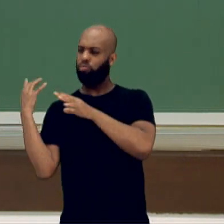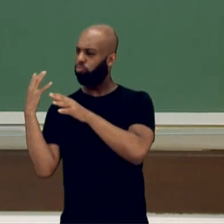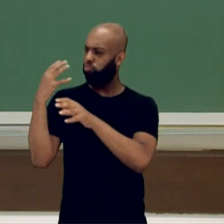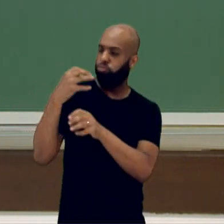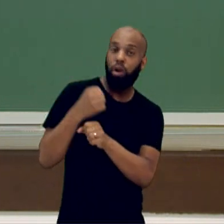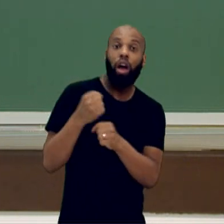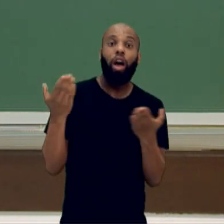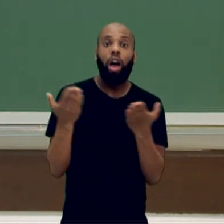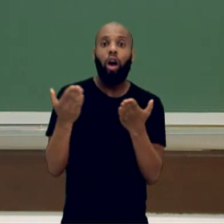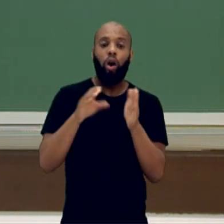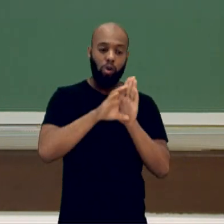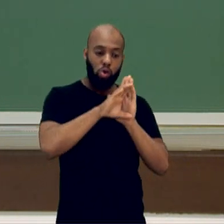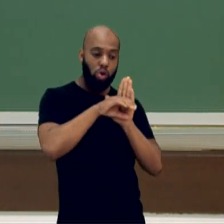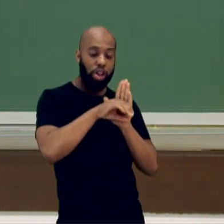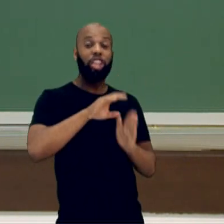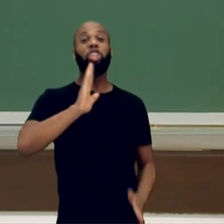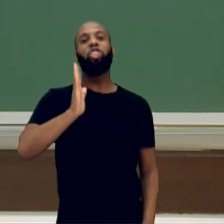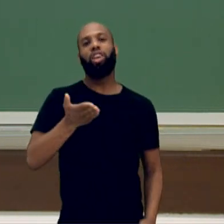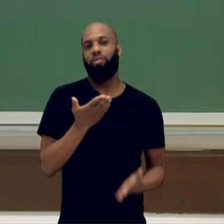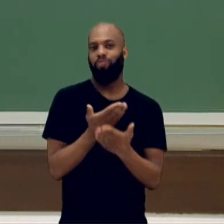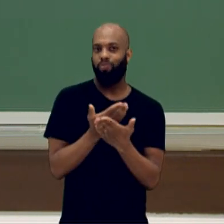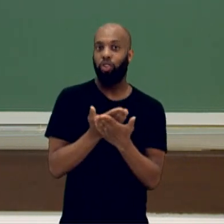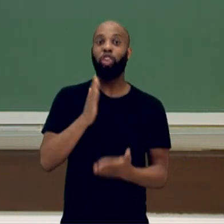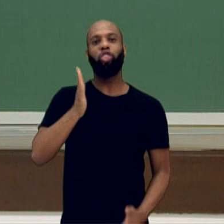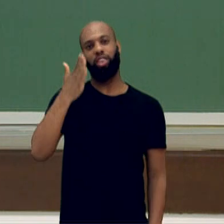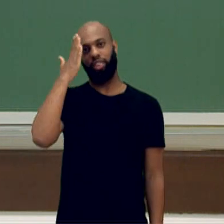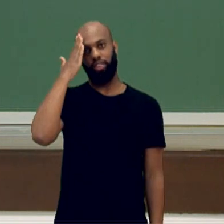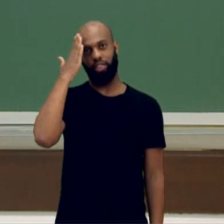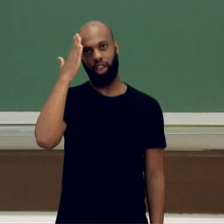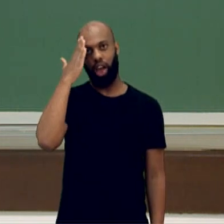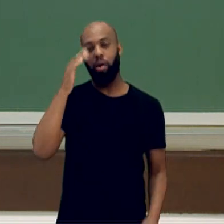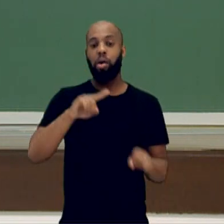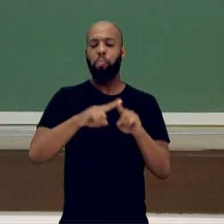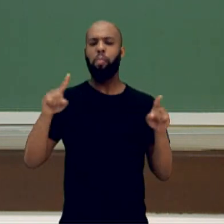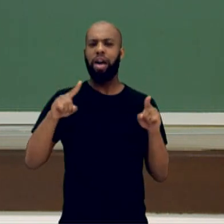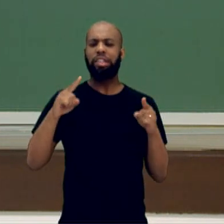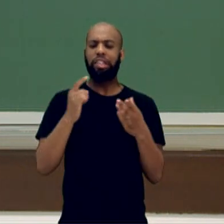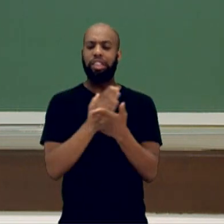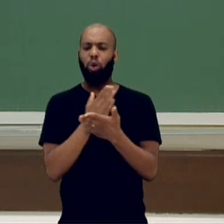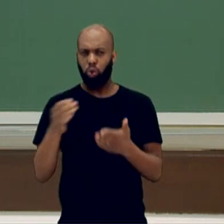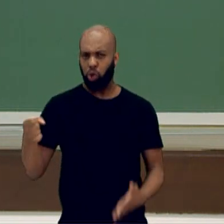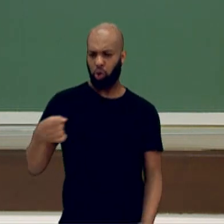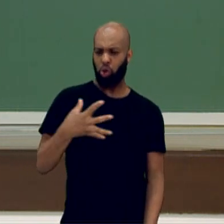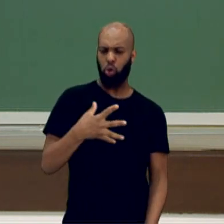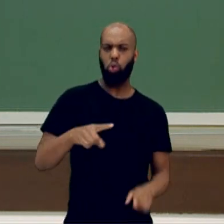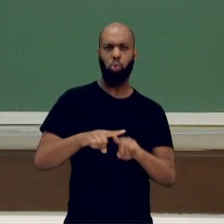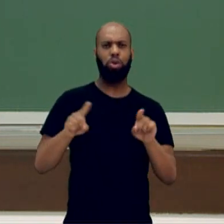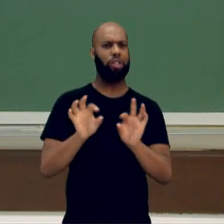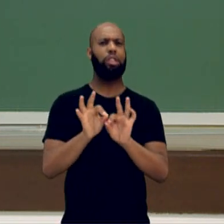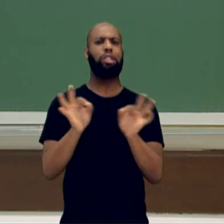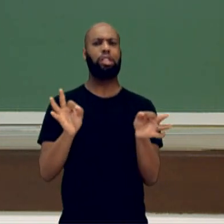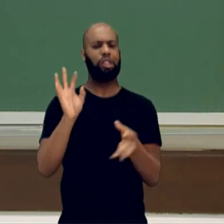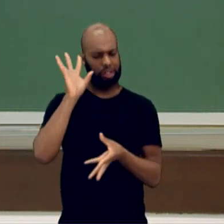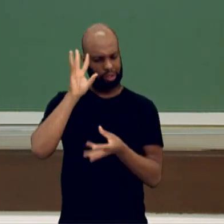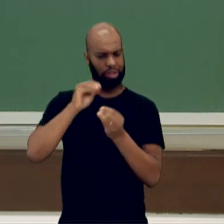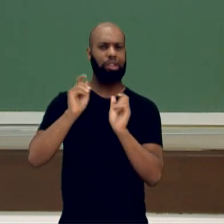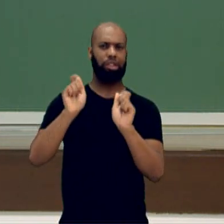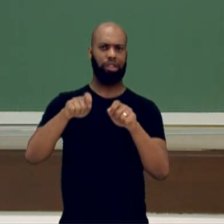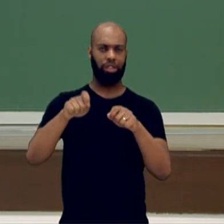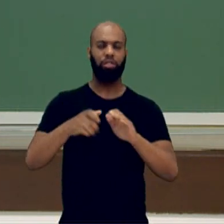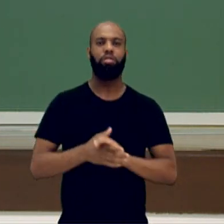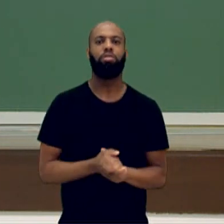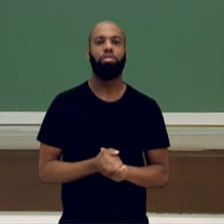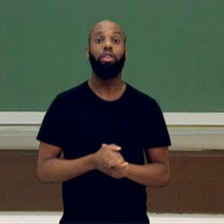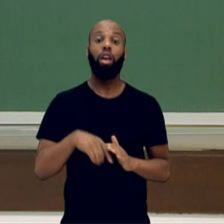um pouquinho alguns conceitos que vocês já viram, e mesmo que ele seja novo, ele é bem simples para a gente compreender. Então, nós temos